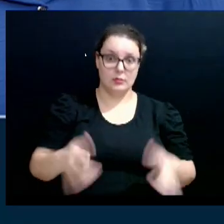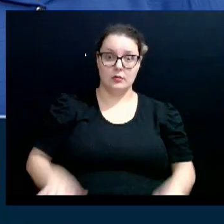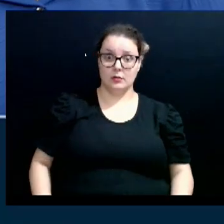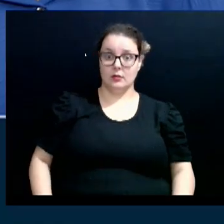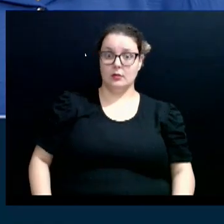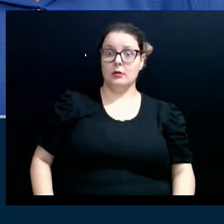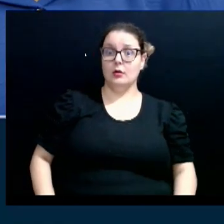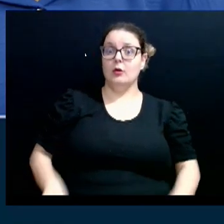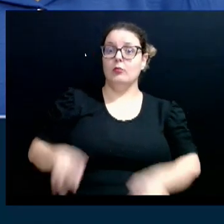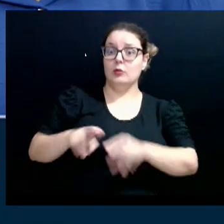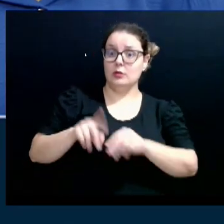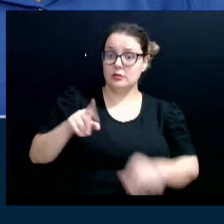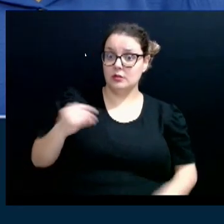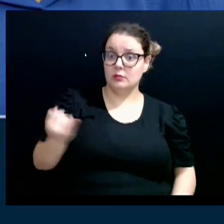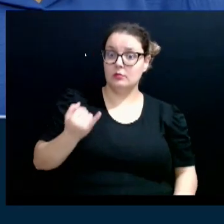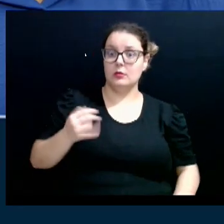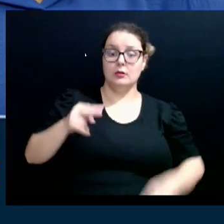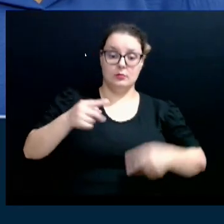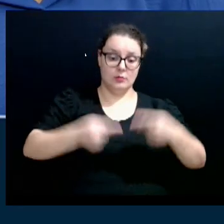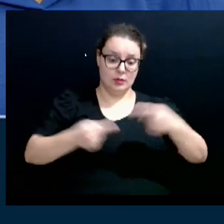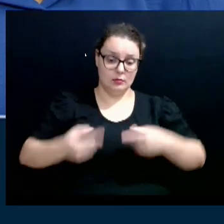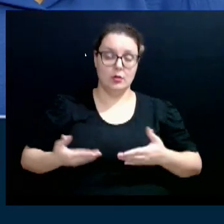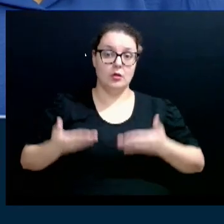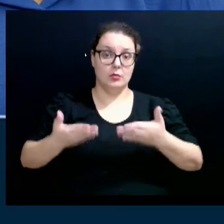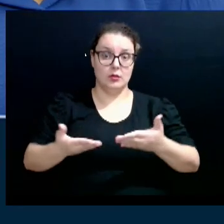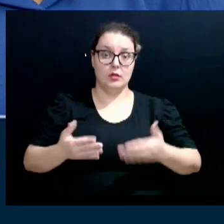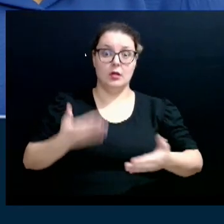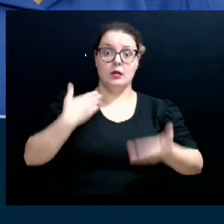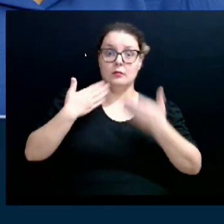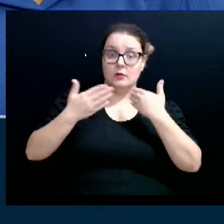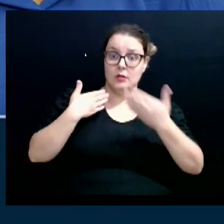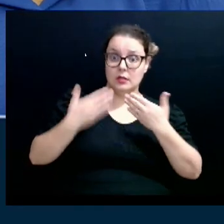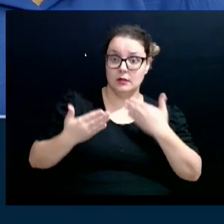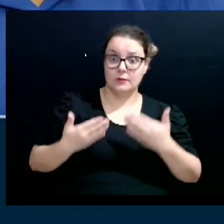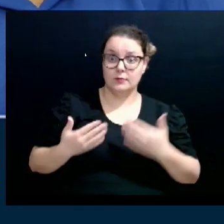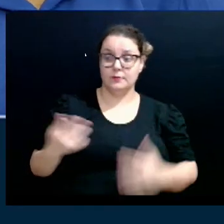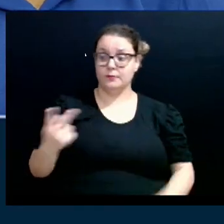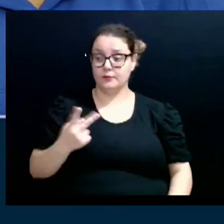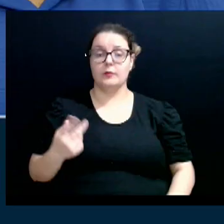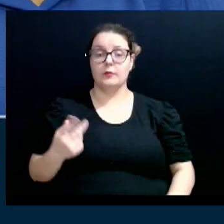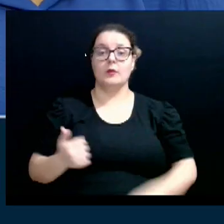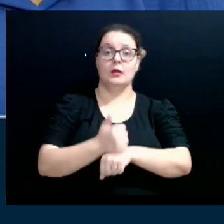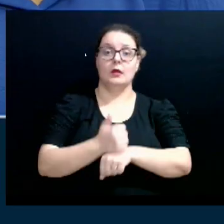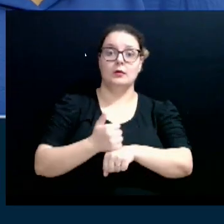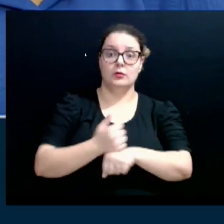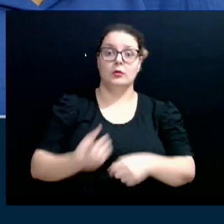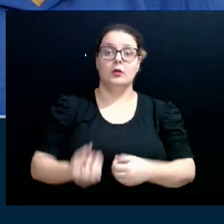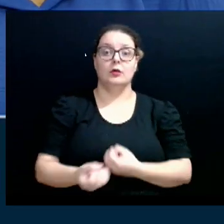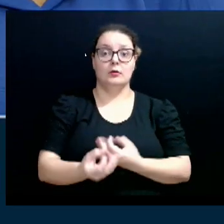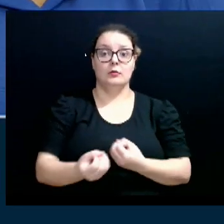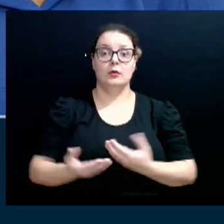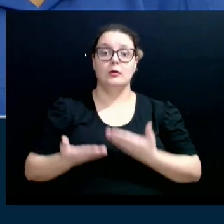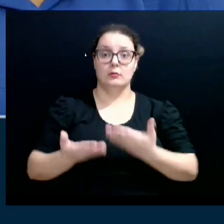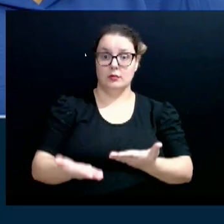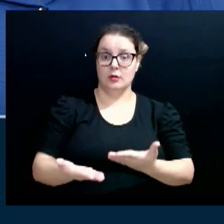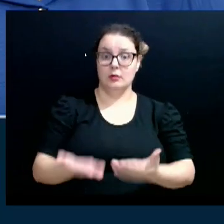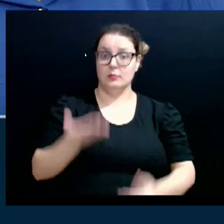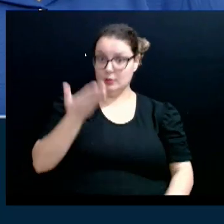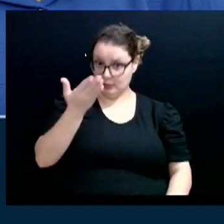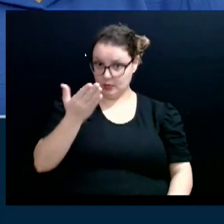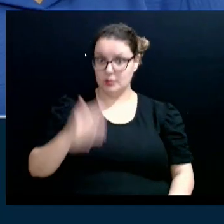gente trazer esse debate, trazer essa conversa com essas 2 profissionais, trazer informação para você que está aí do outro lado. Nós estamos